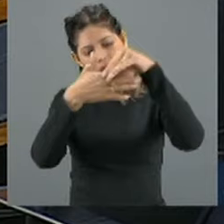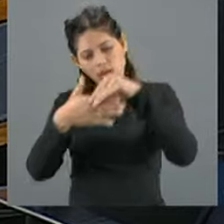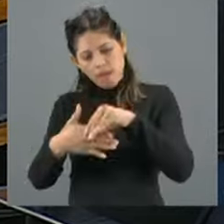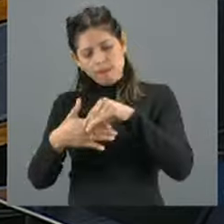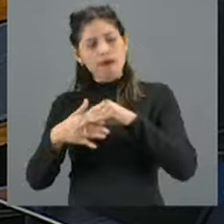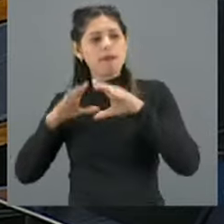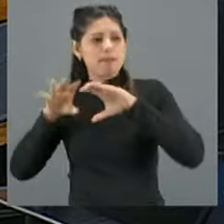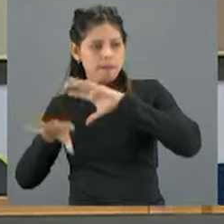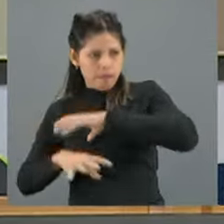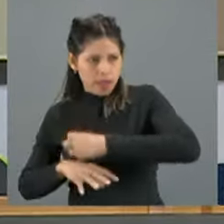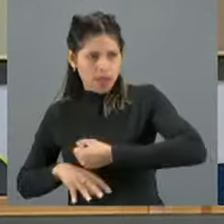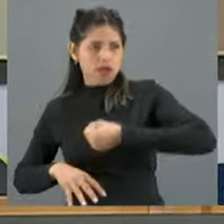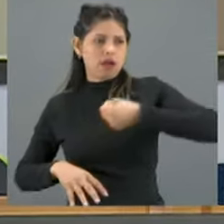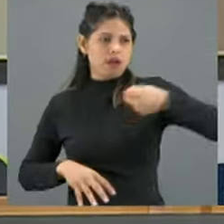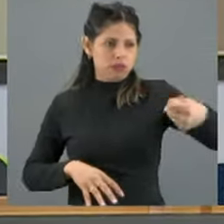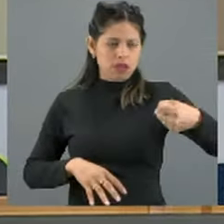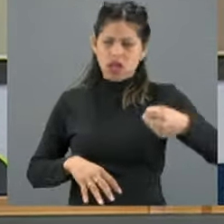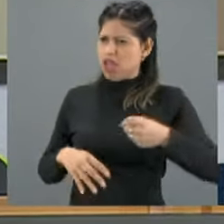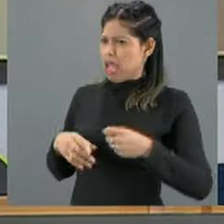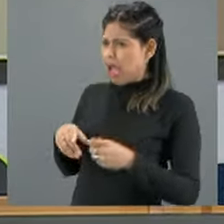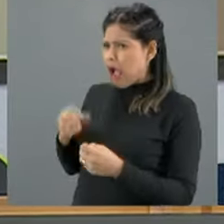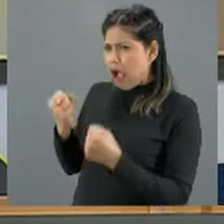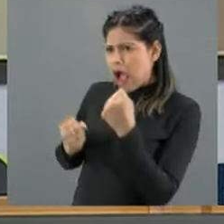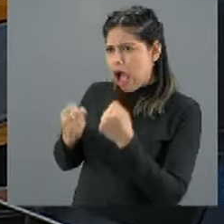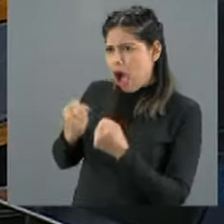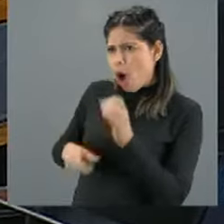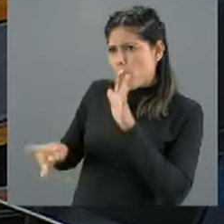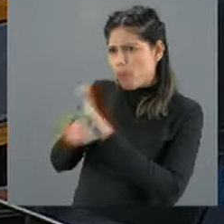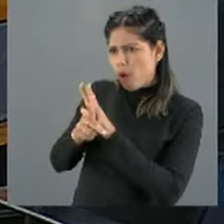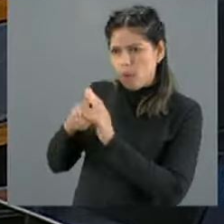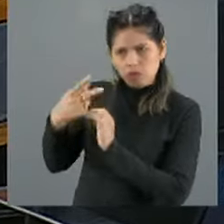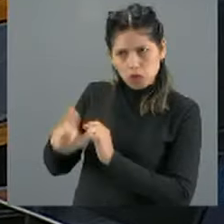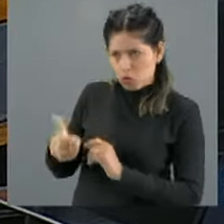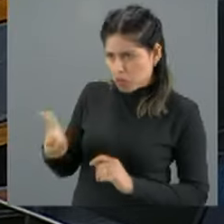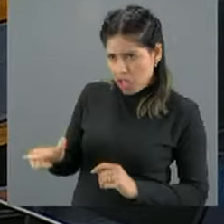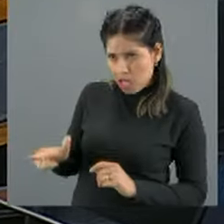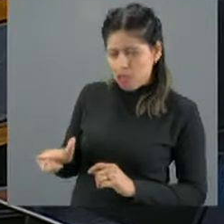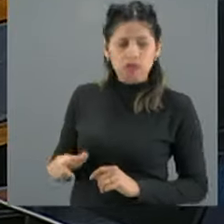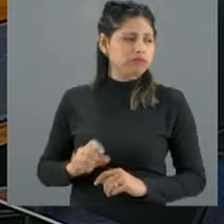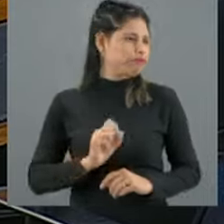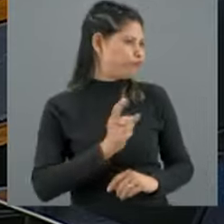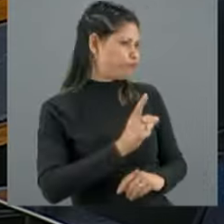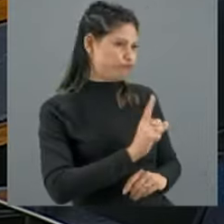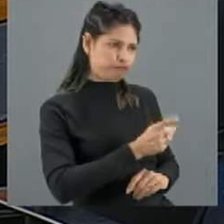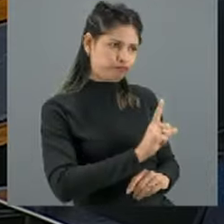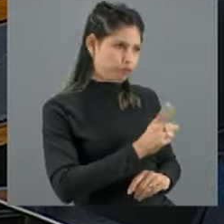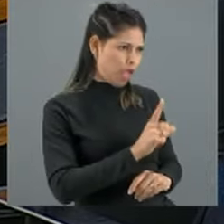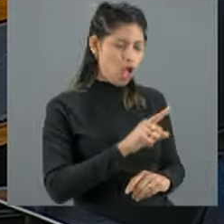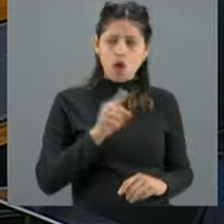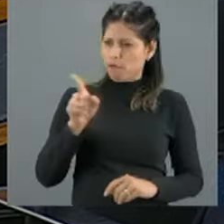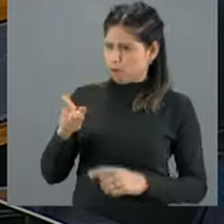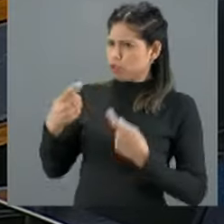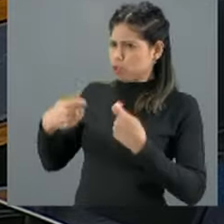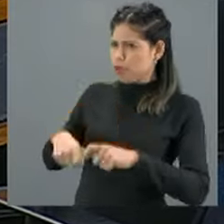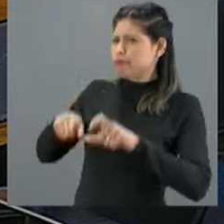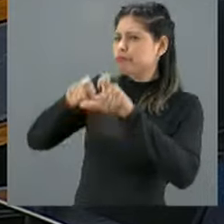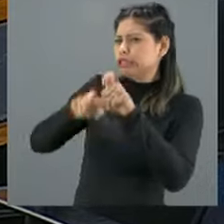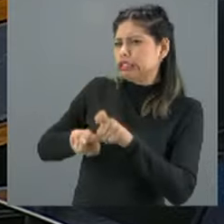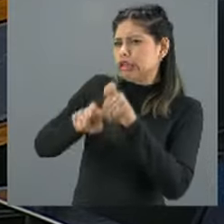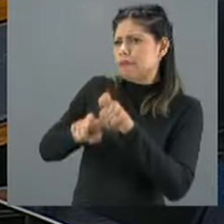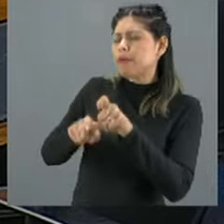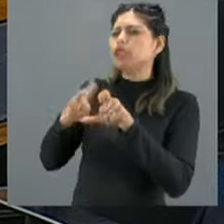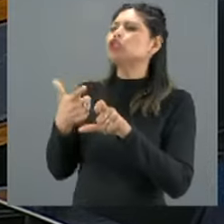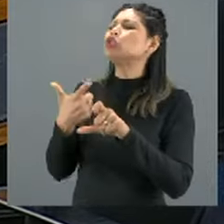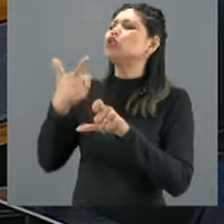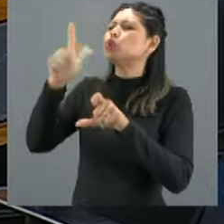etnia? Não. Tá? Você depende de outras pessoas, de outras instituições... para ter a mobilidade que vocês precisam,